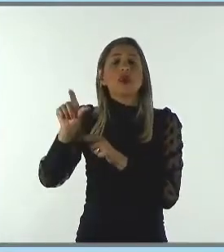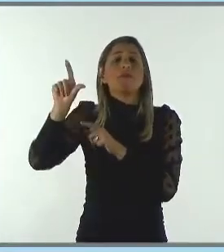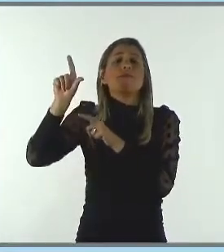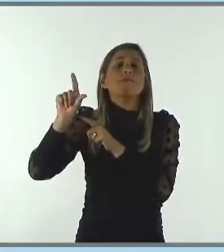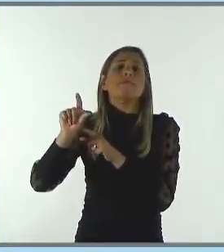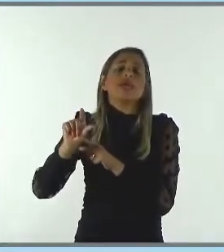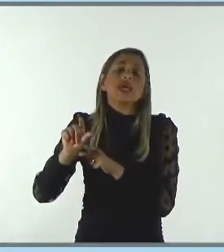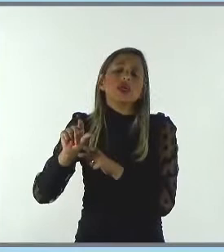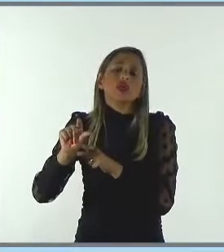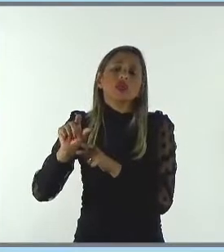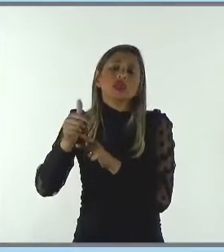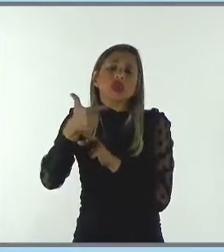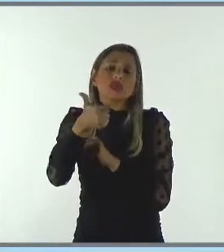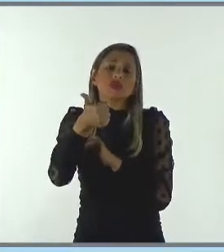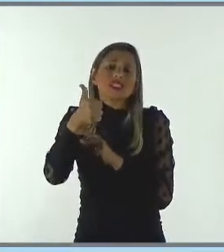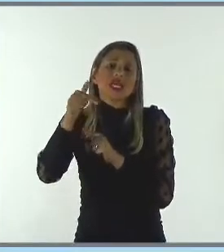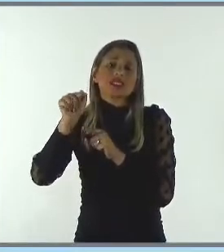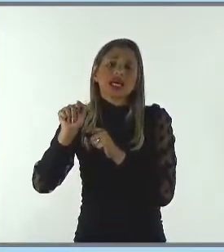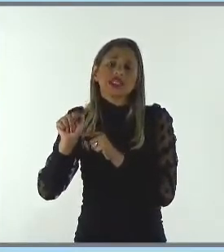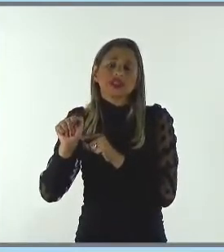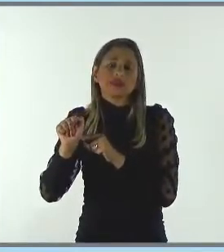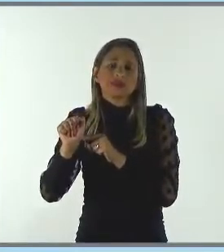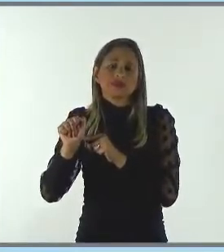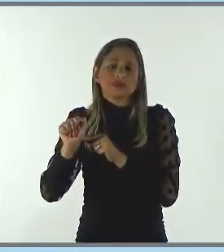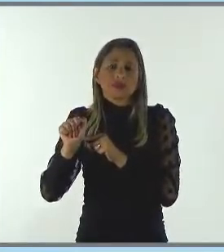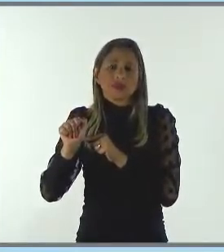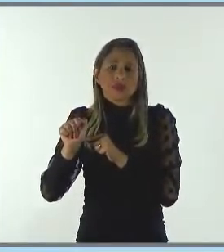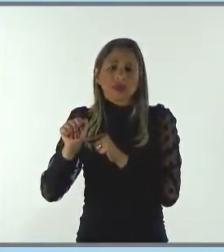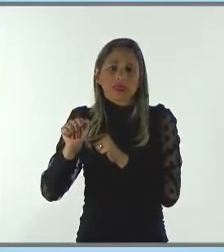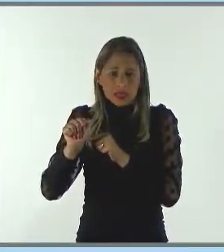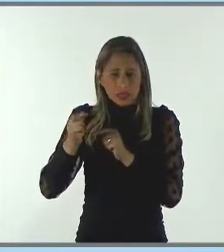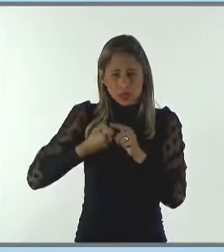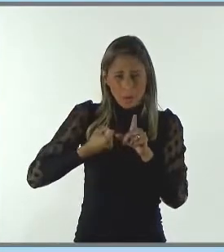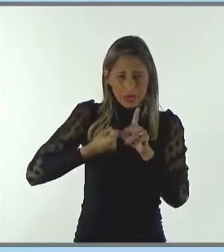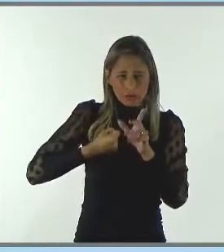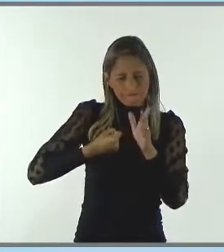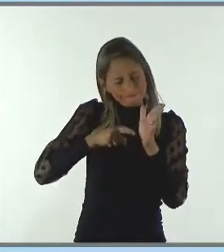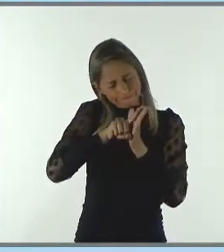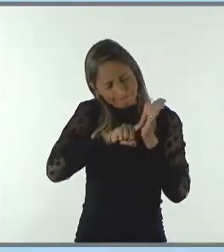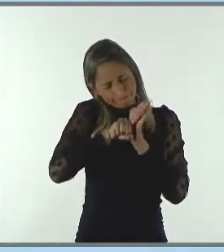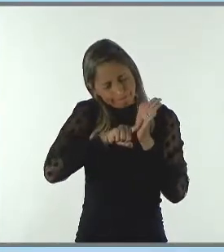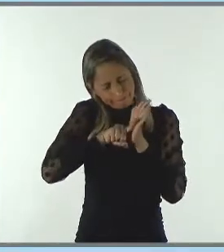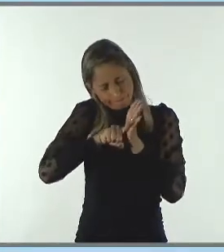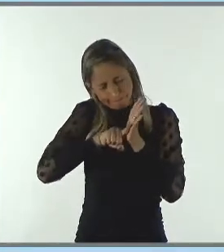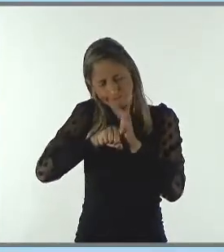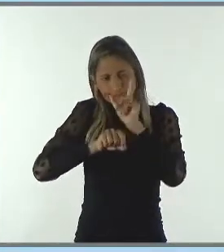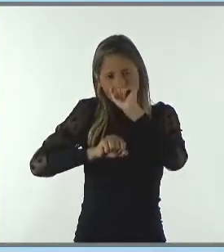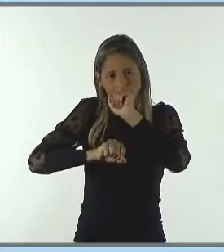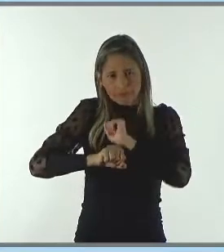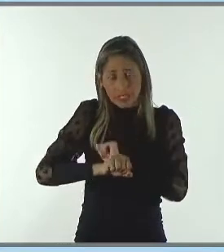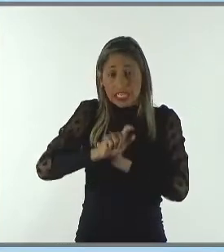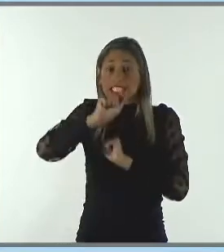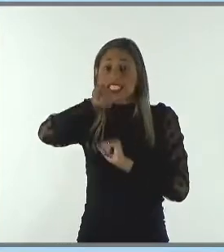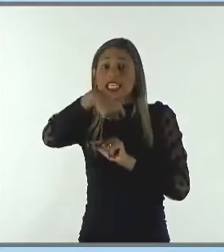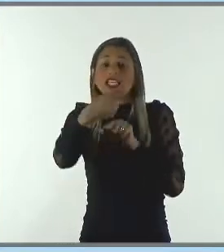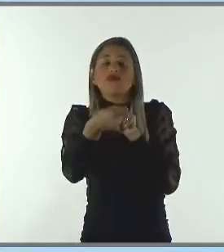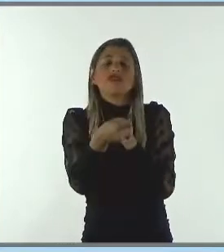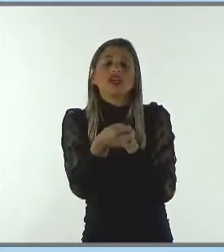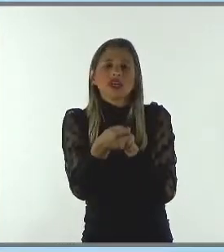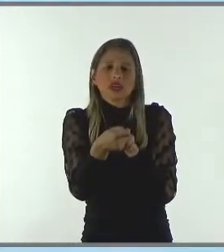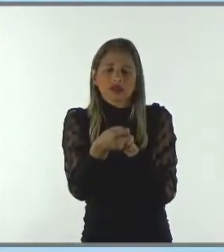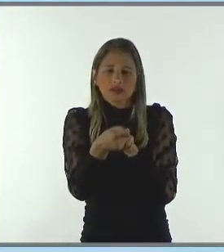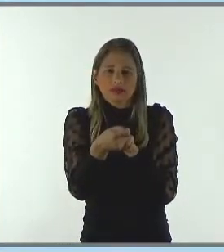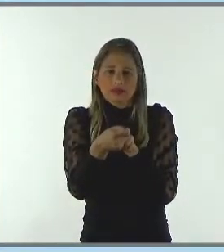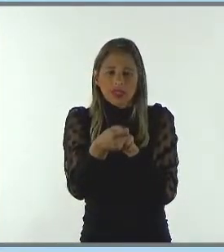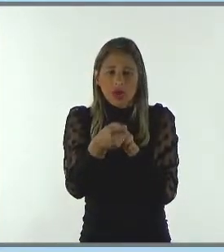que em 2017. Isso traduzido em números, segundo o levantamento desses 3 órgãos, significava a cifra